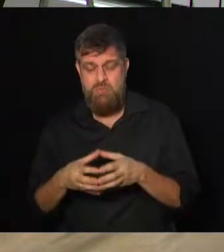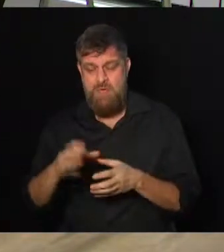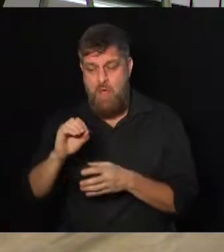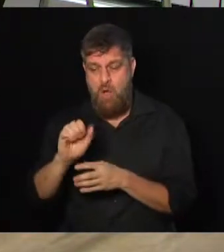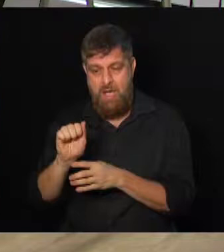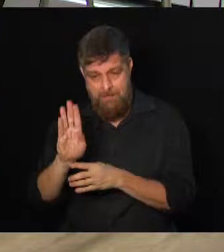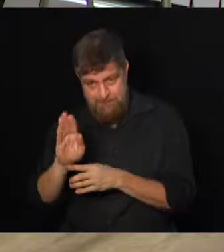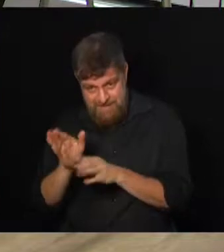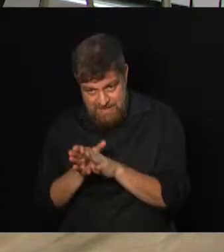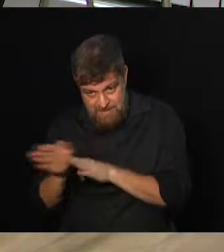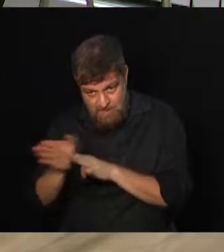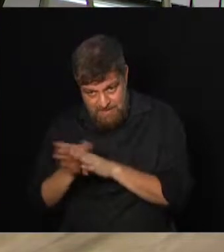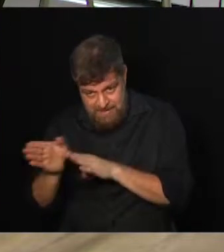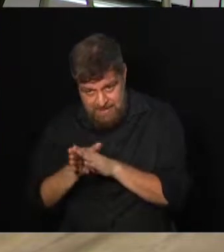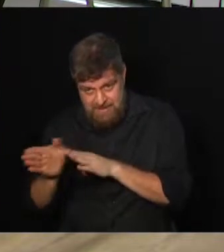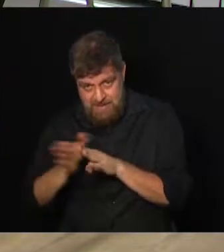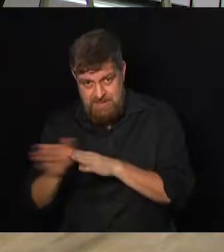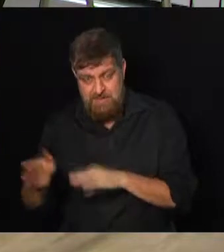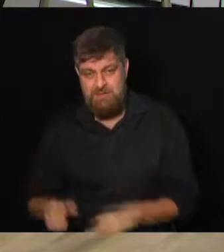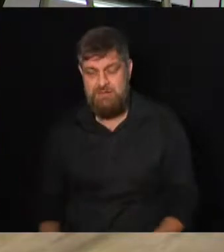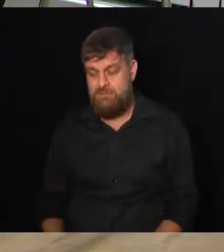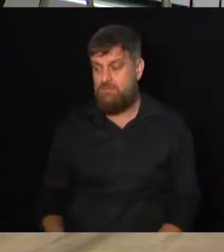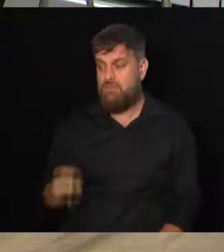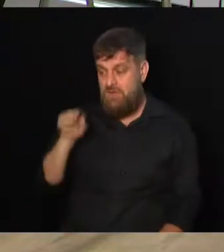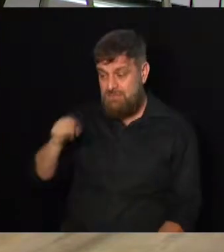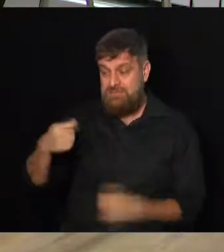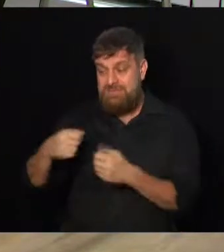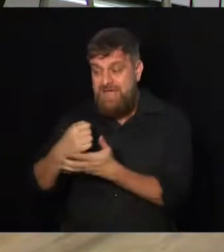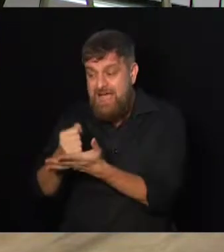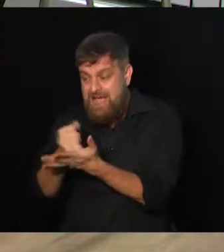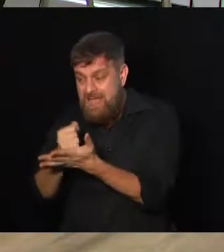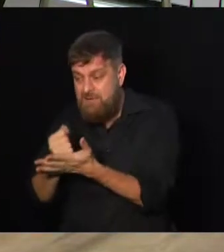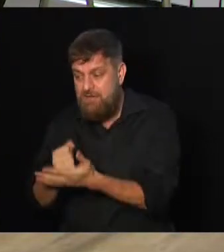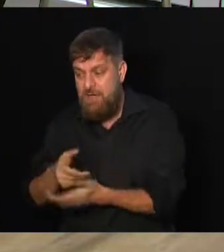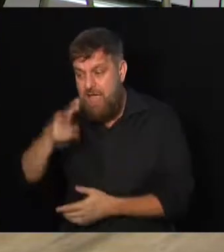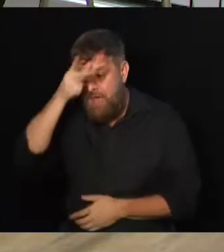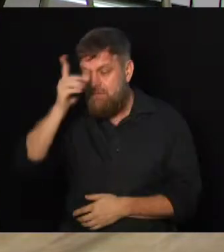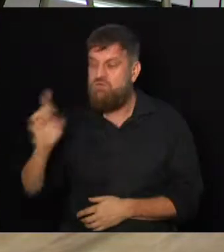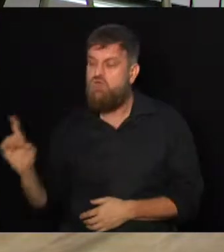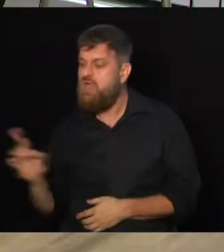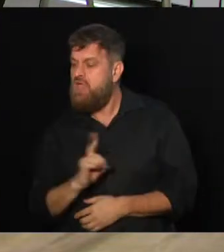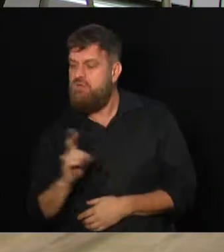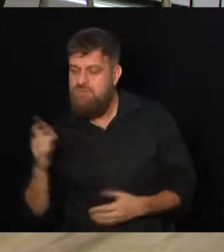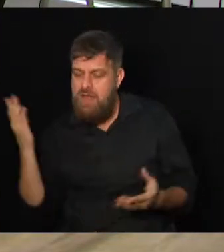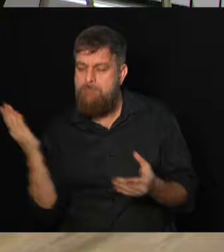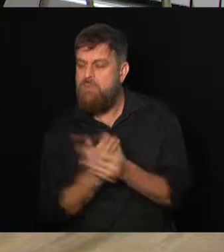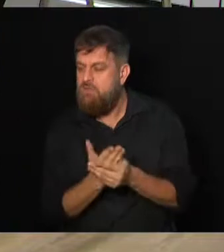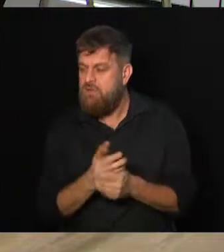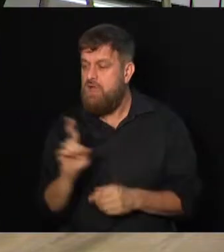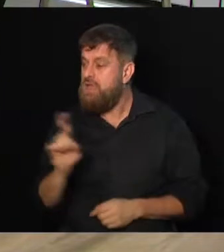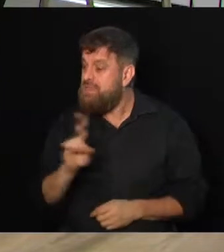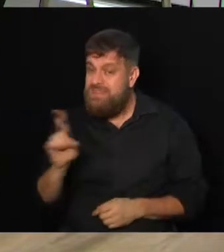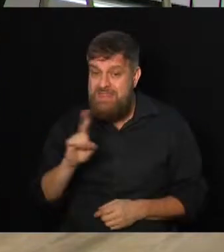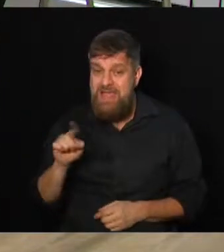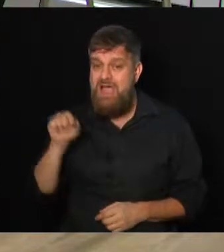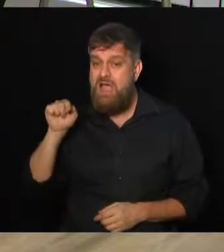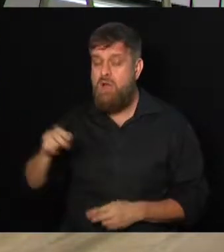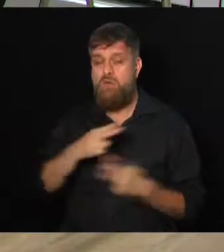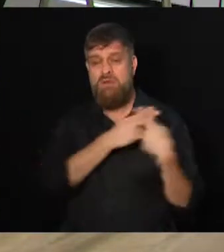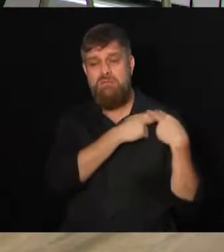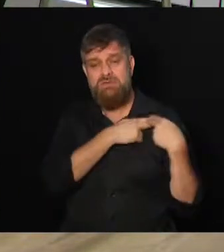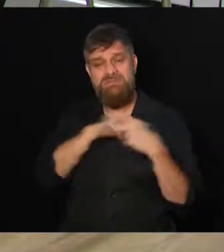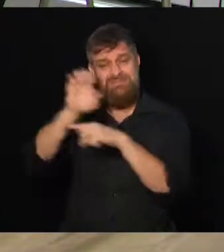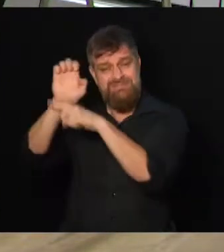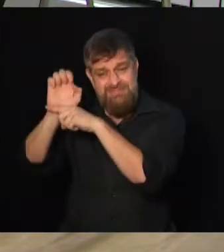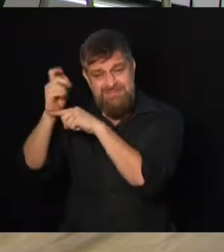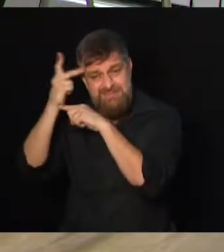tipo de orientação, olha, você precisa desse medicamento. Ah, a prefeitura, eu vou na farmácia da prefeitura, mas não é na farmácia da prefeitura, é